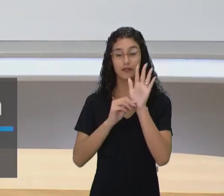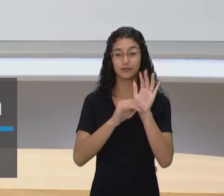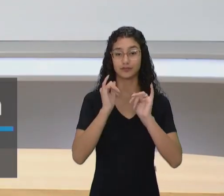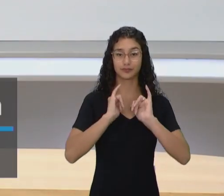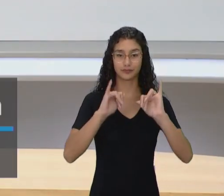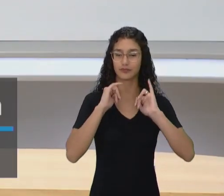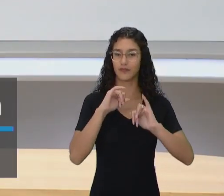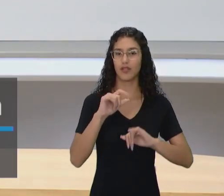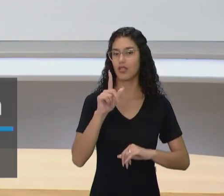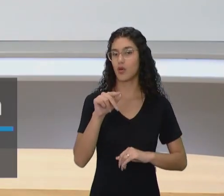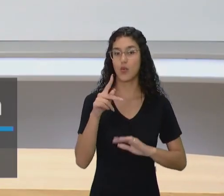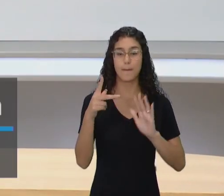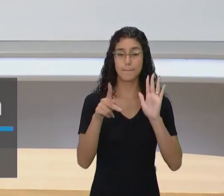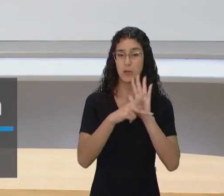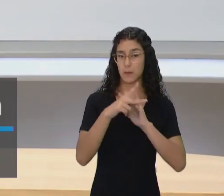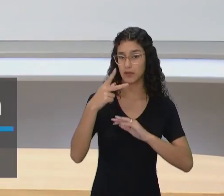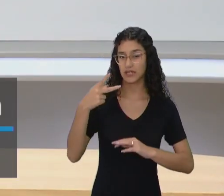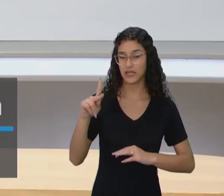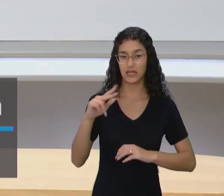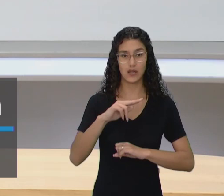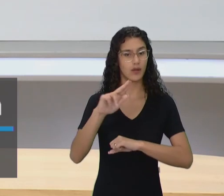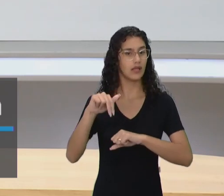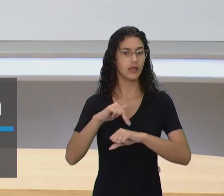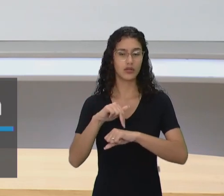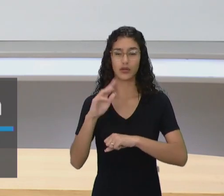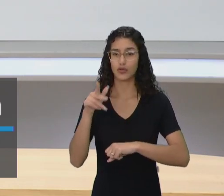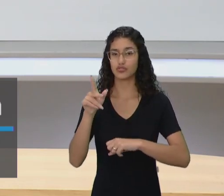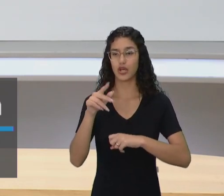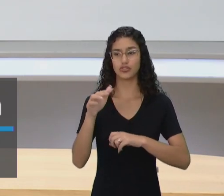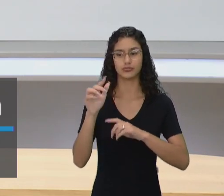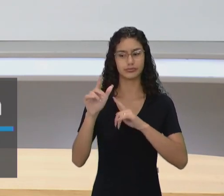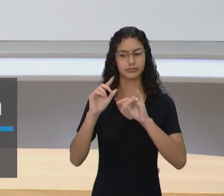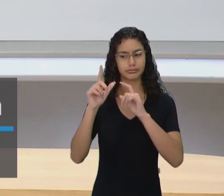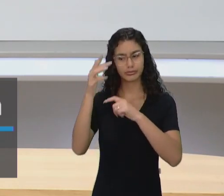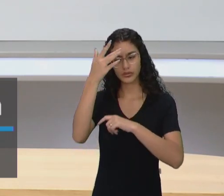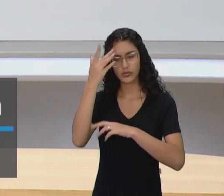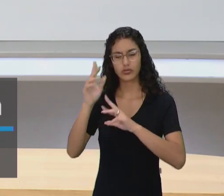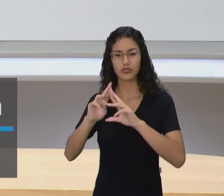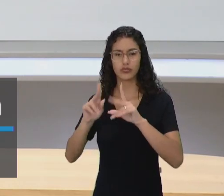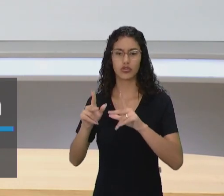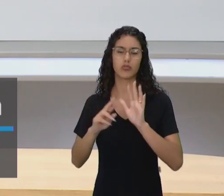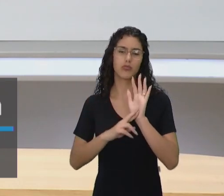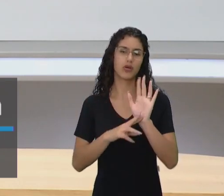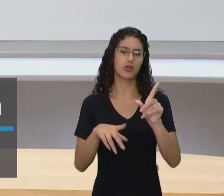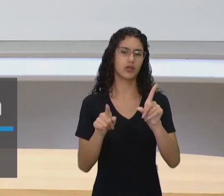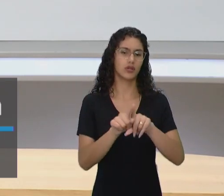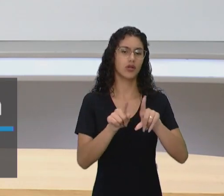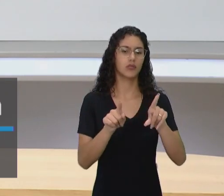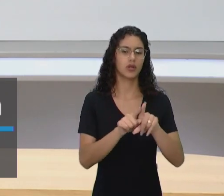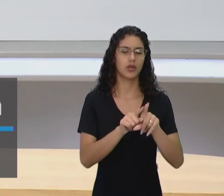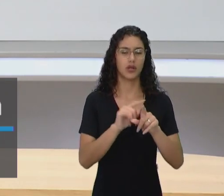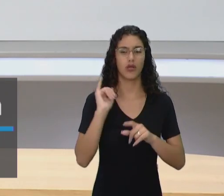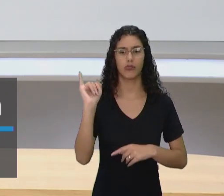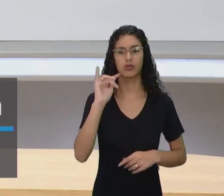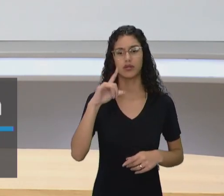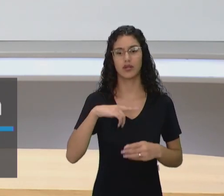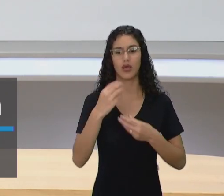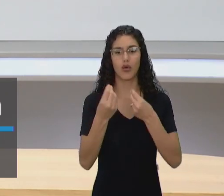que não é dele, não é nacional, já é de um outro mercado, e ele até mostra com o fundamento ali